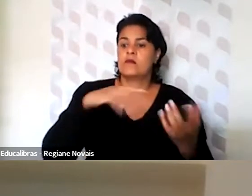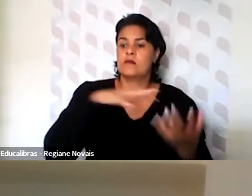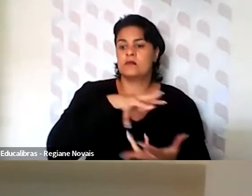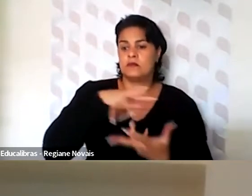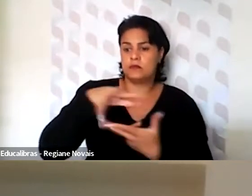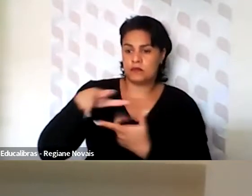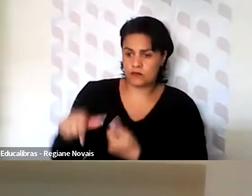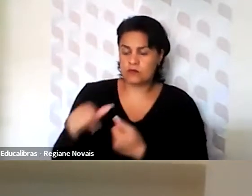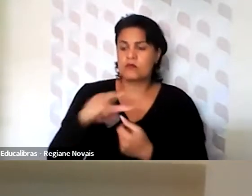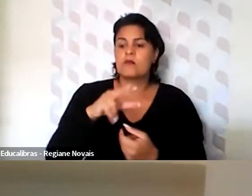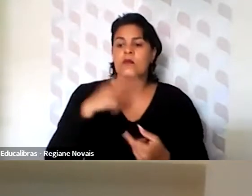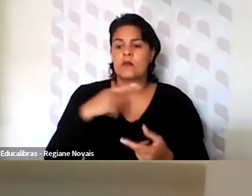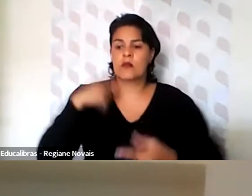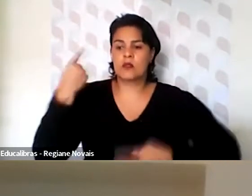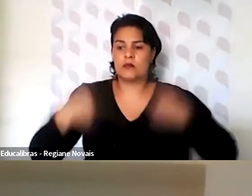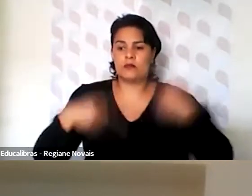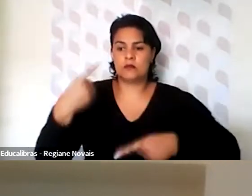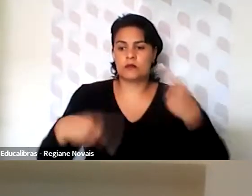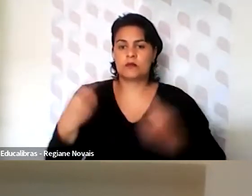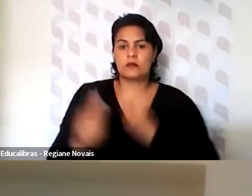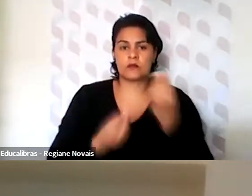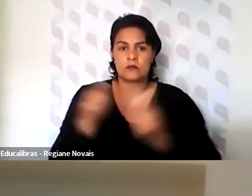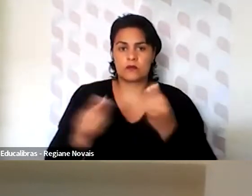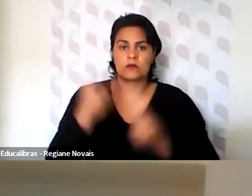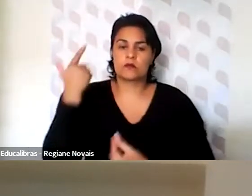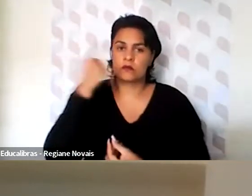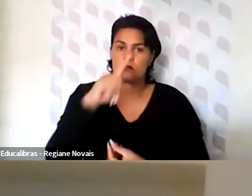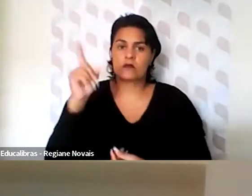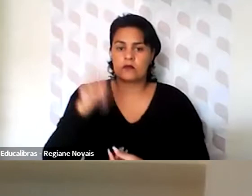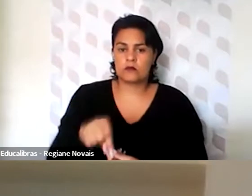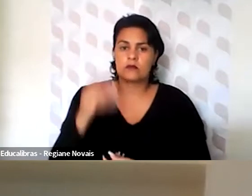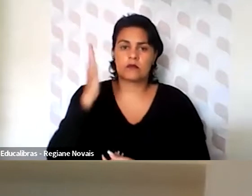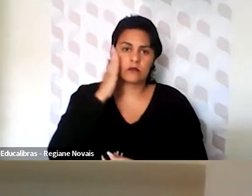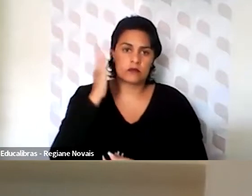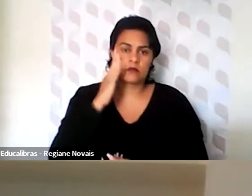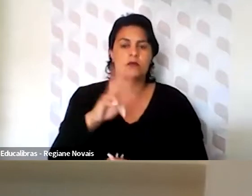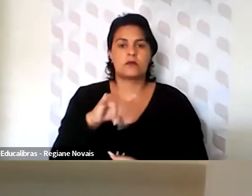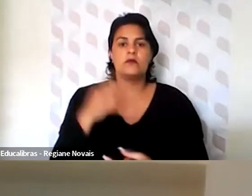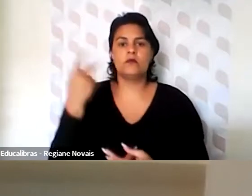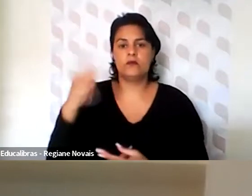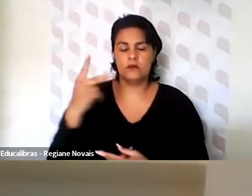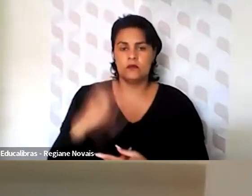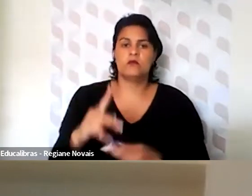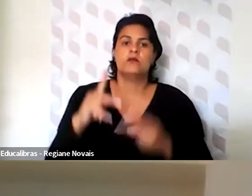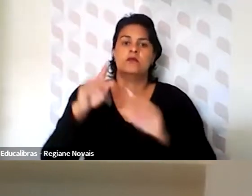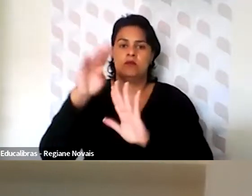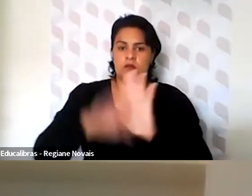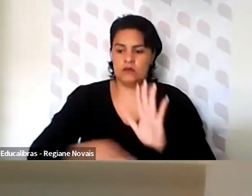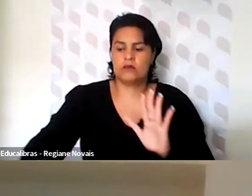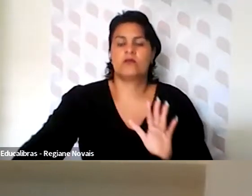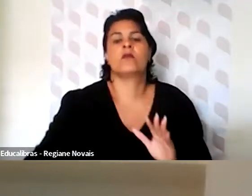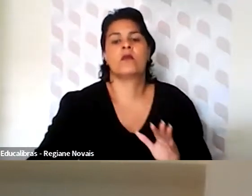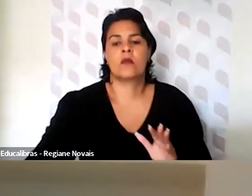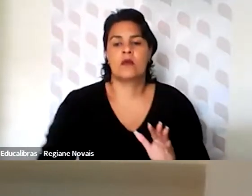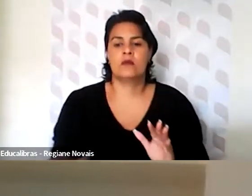como adequar os Science-Based Targets, as metas científicas, para os seus processos, para que as empresas, tal como a Natura tem, mas